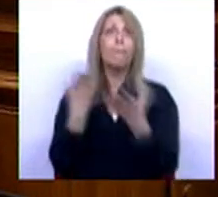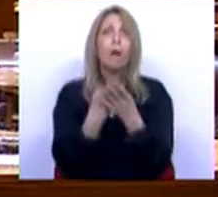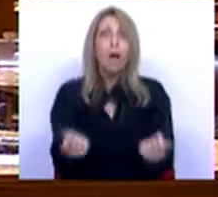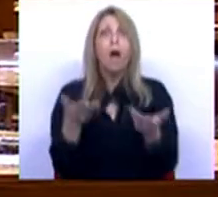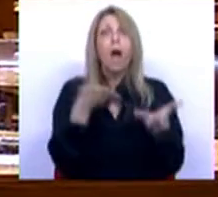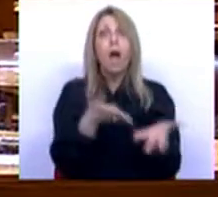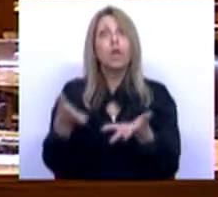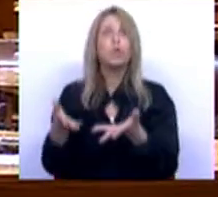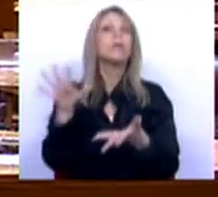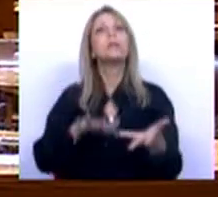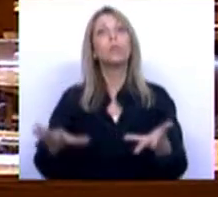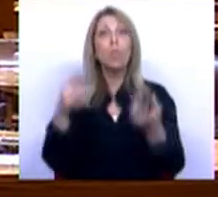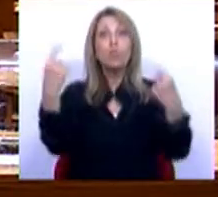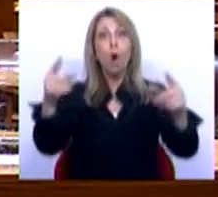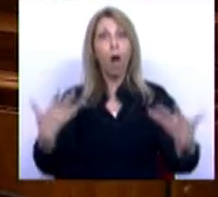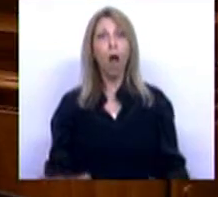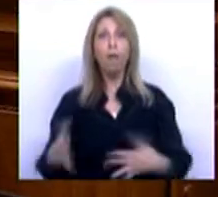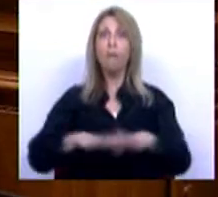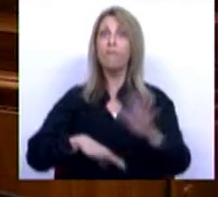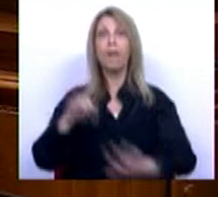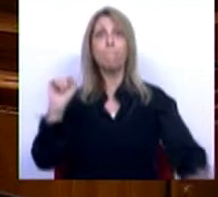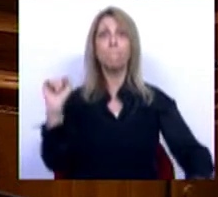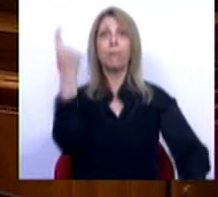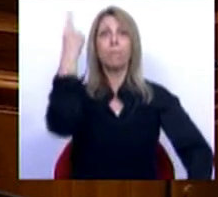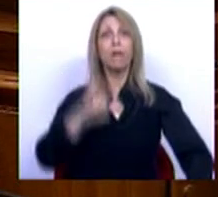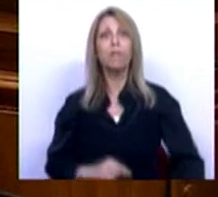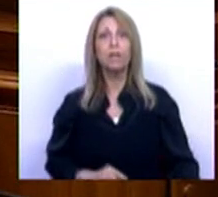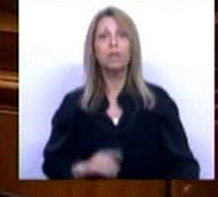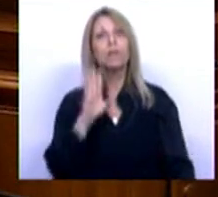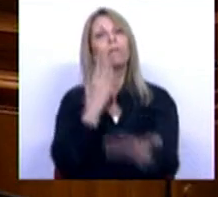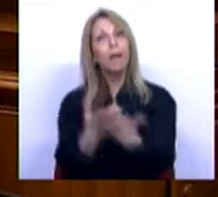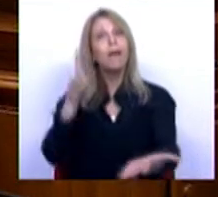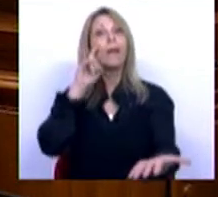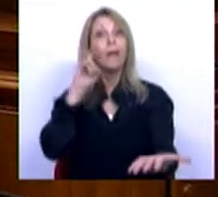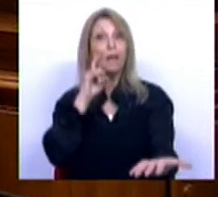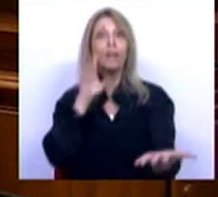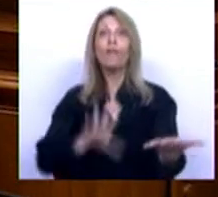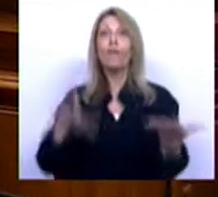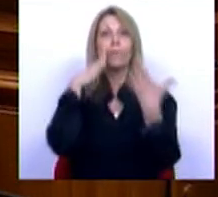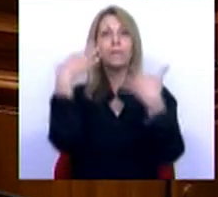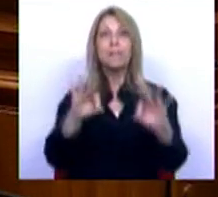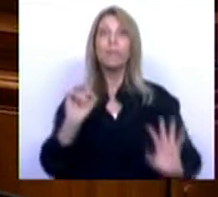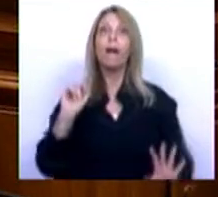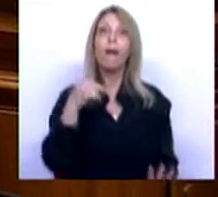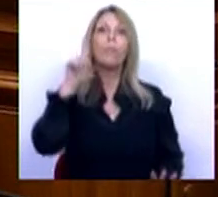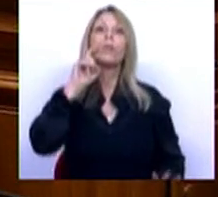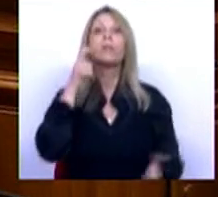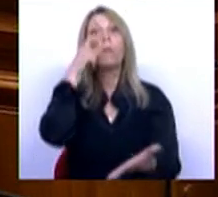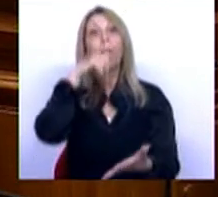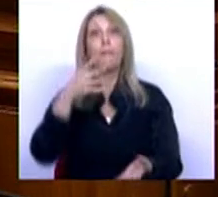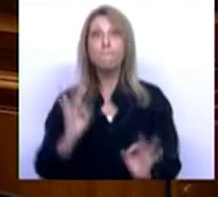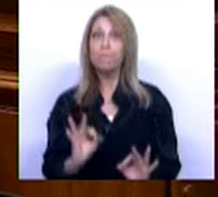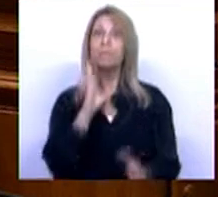situações. Só agora o fez, pela primeira vez, garantindo de forma simples e rápida proteção a quem dela